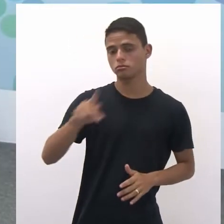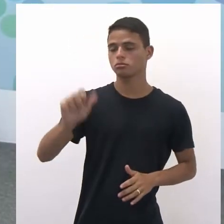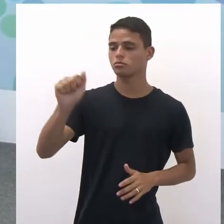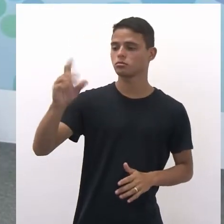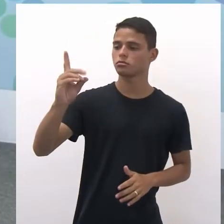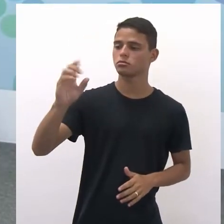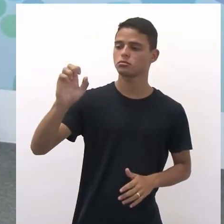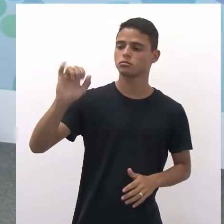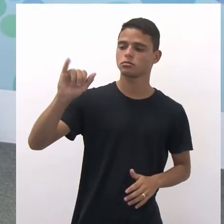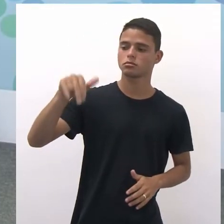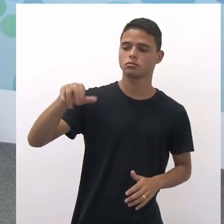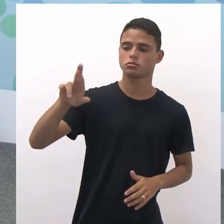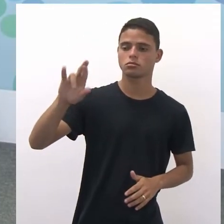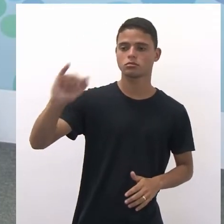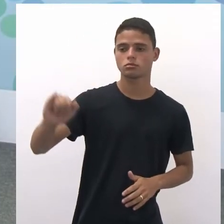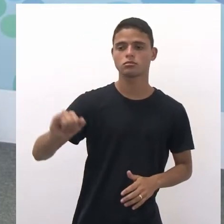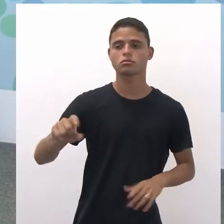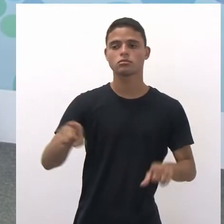importância de